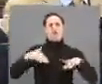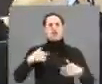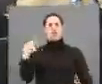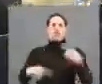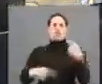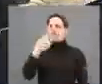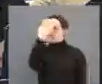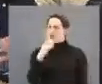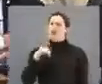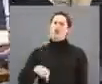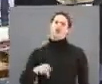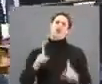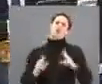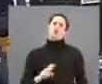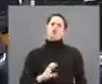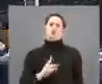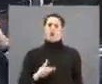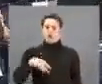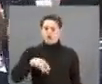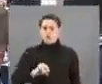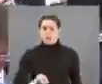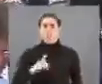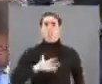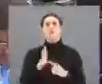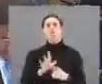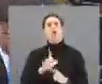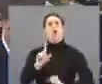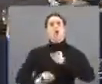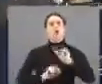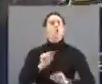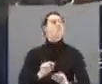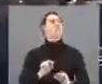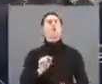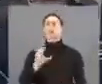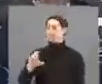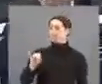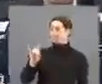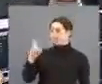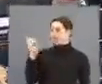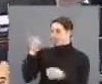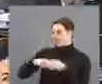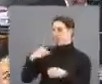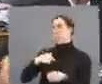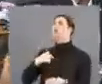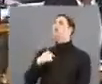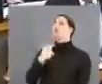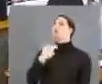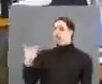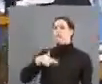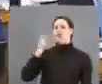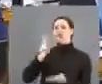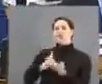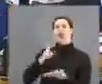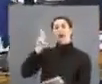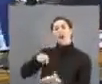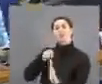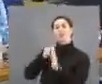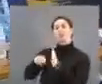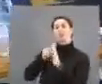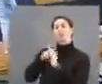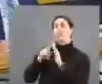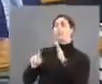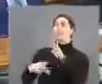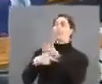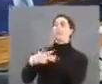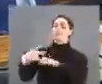debate tão sério como esta CPMI. O que demonstra, senhor Mauro Cid, voltando ao que interessa, que é a